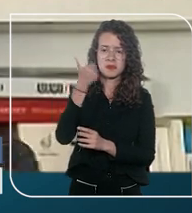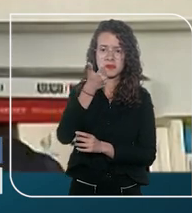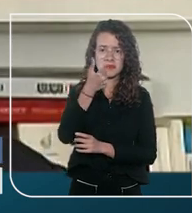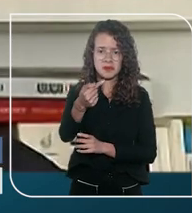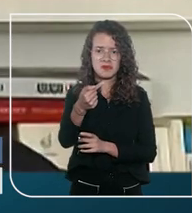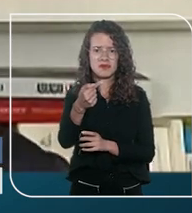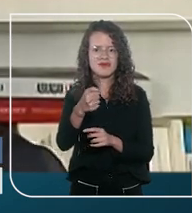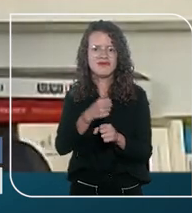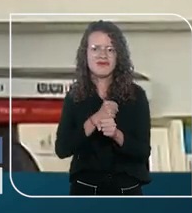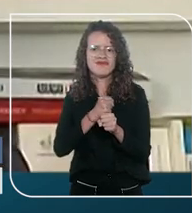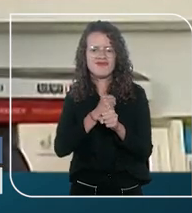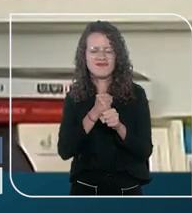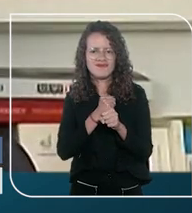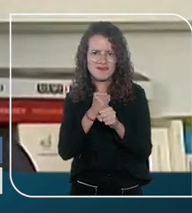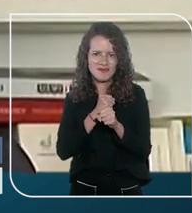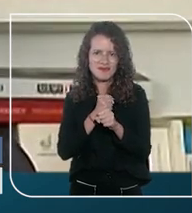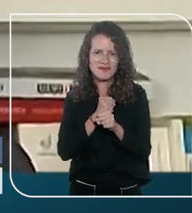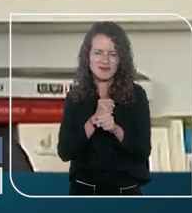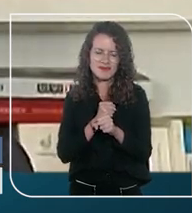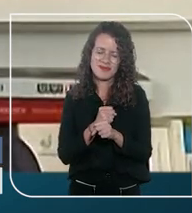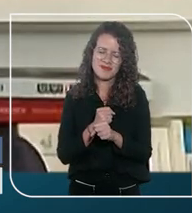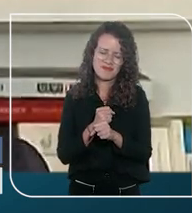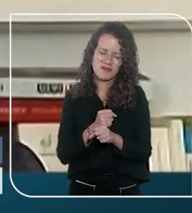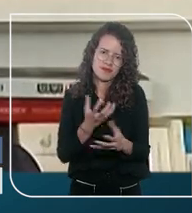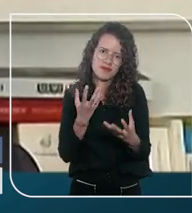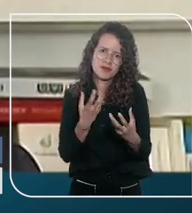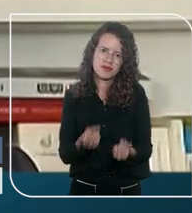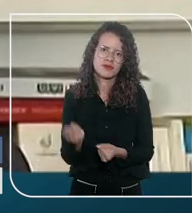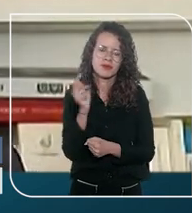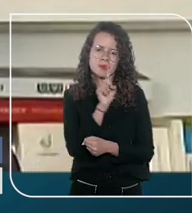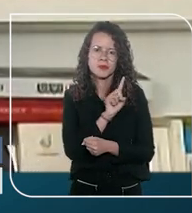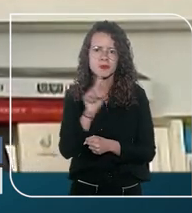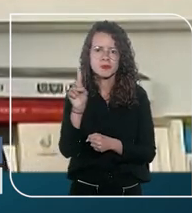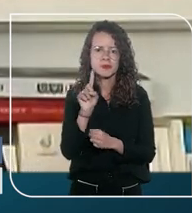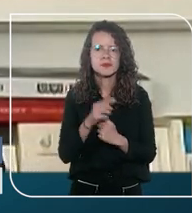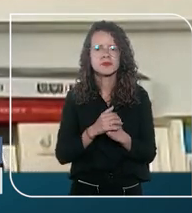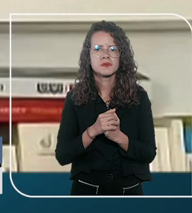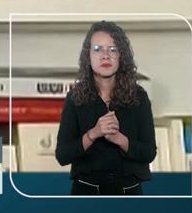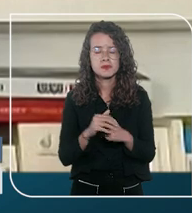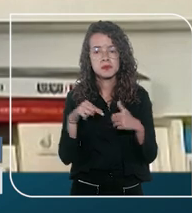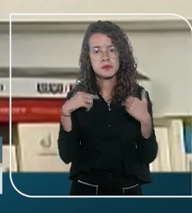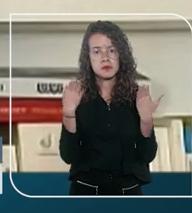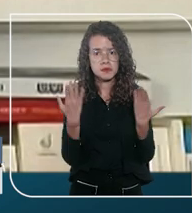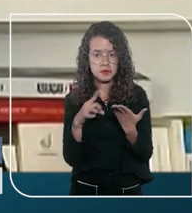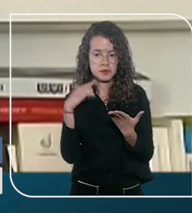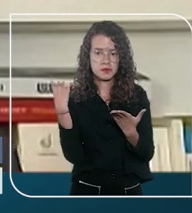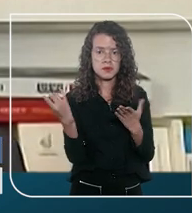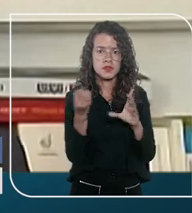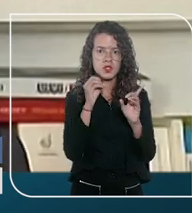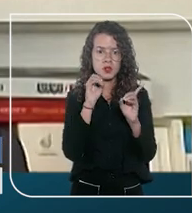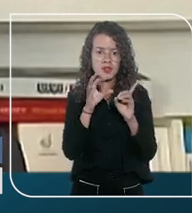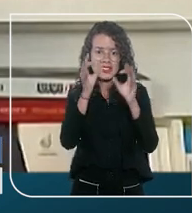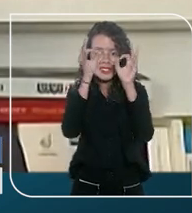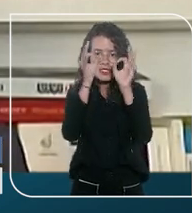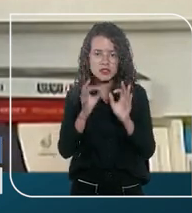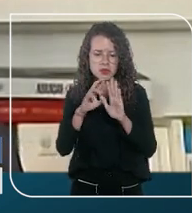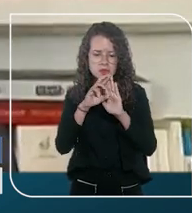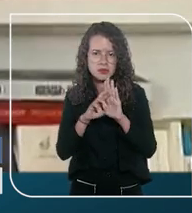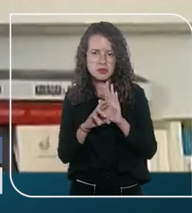dizer, proferido há mais de 17 anos. Então, a gente não tem uma definição doutrinária, né, que